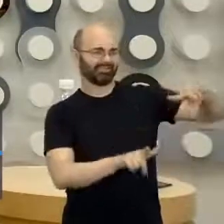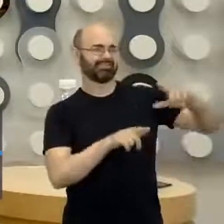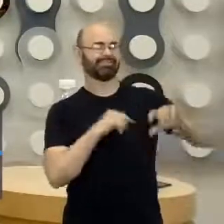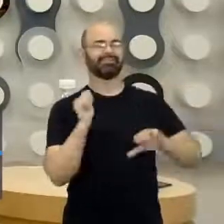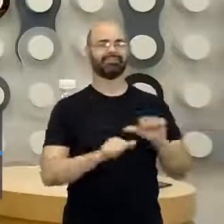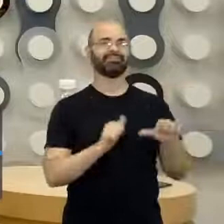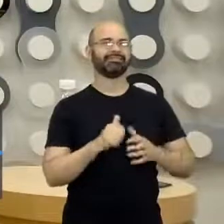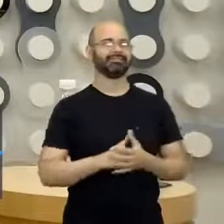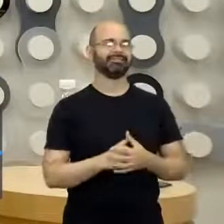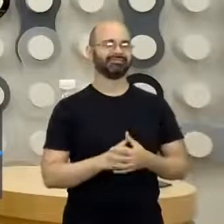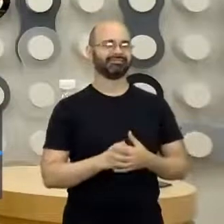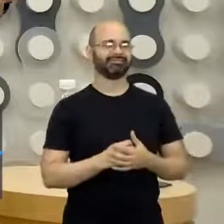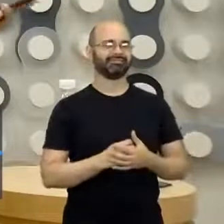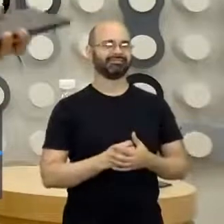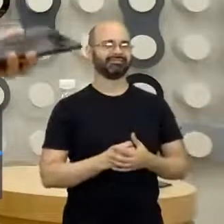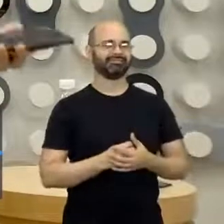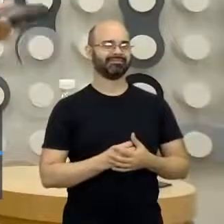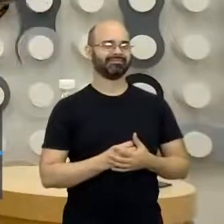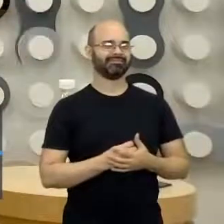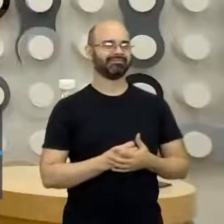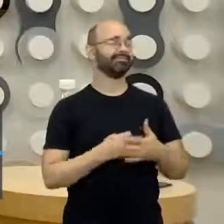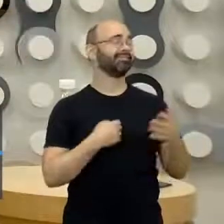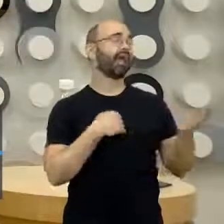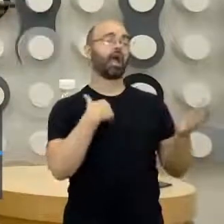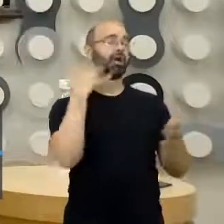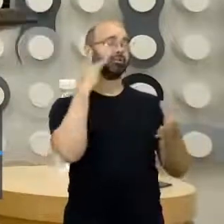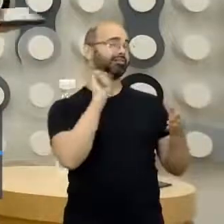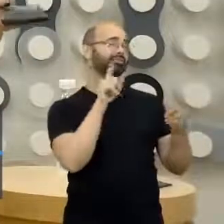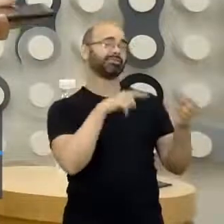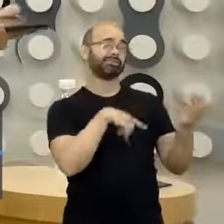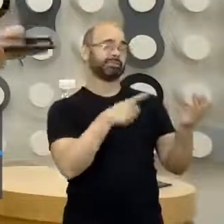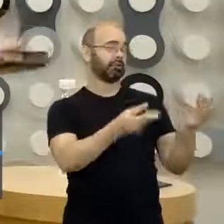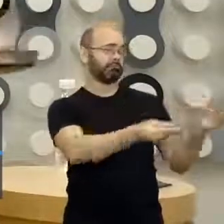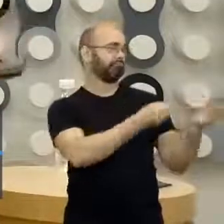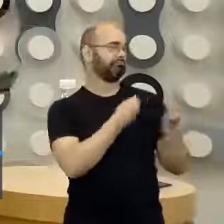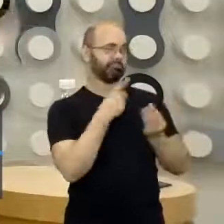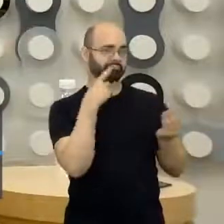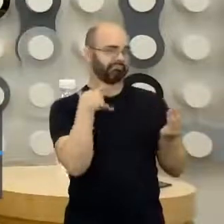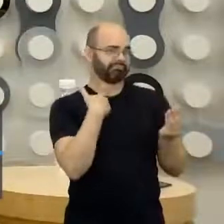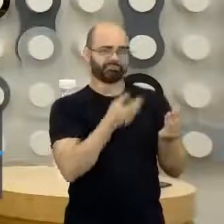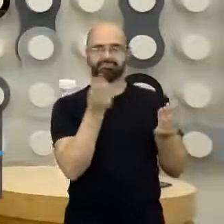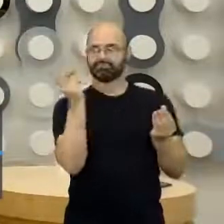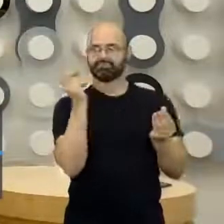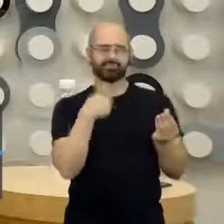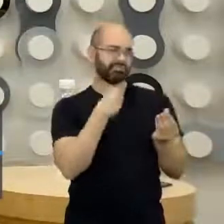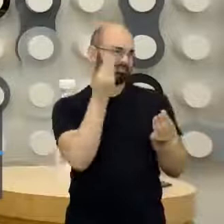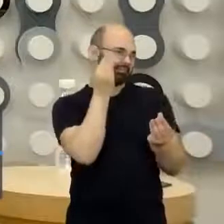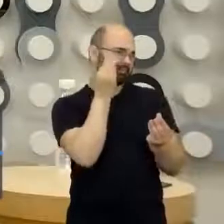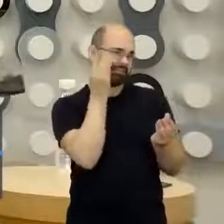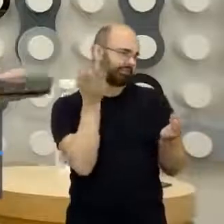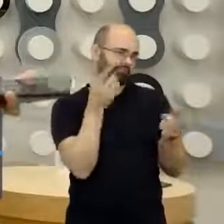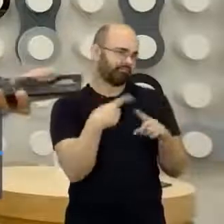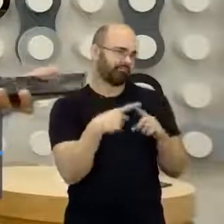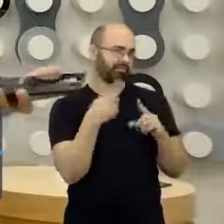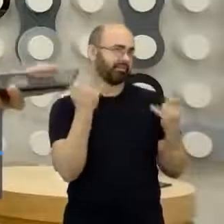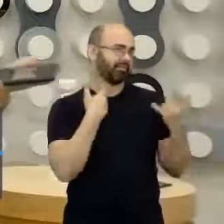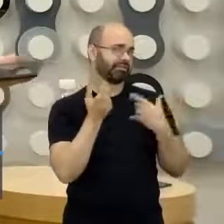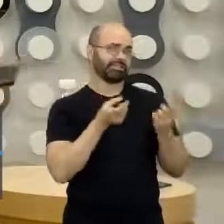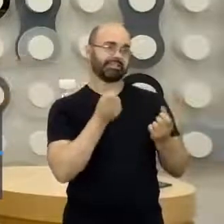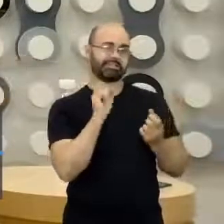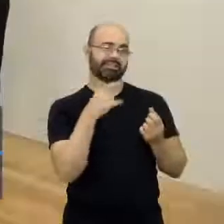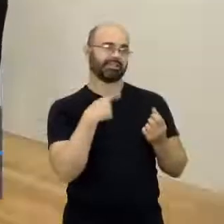Troca. É, eu nem sei o que é isso aqui. Passaram pra mim aqui na minha mão e eu tô tentando vender porque falaram que se eu não